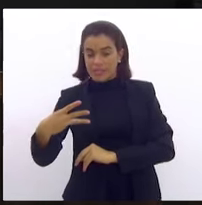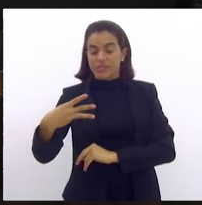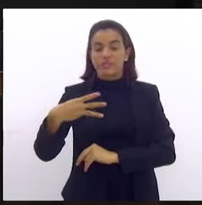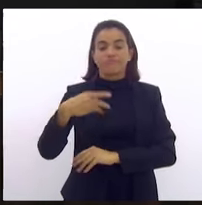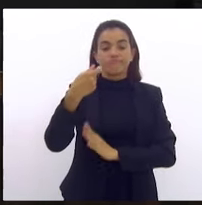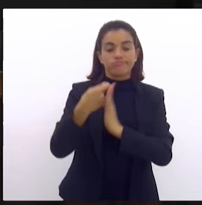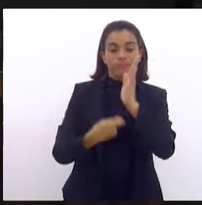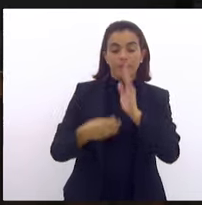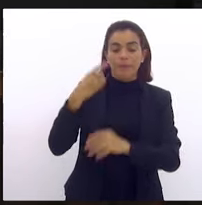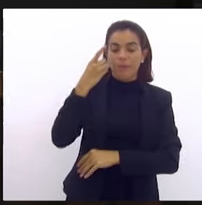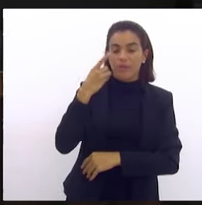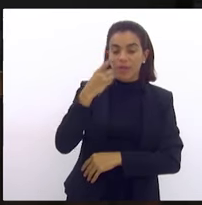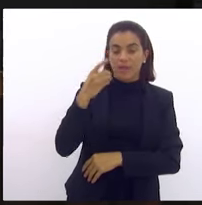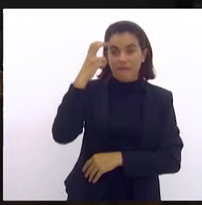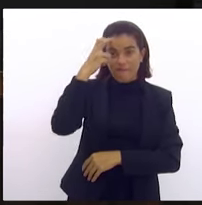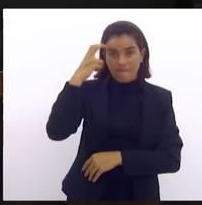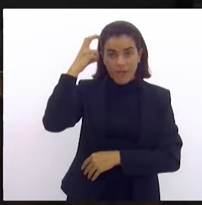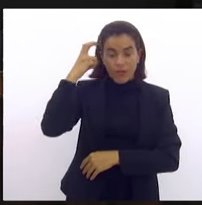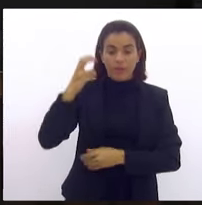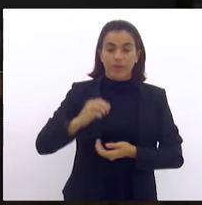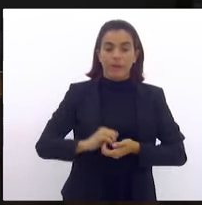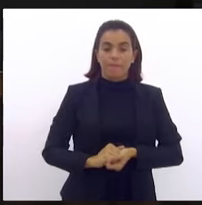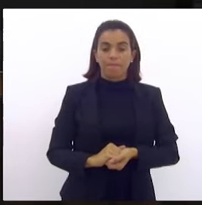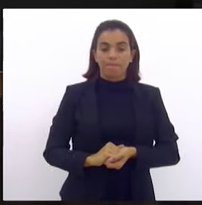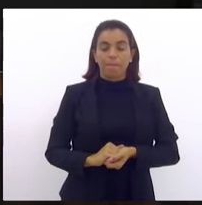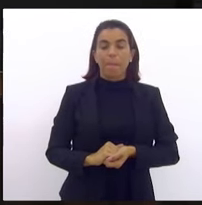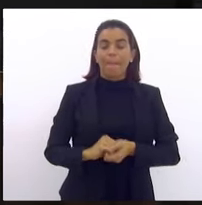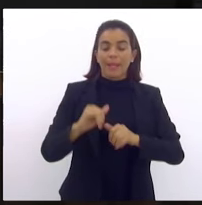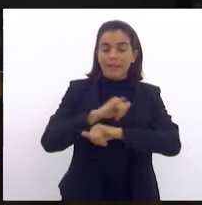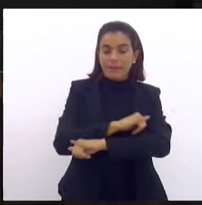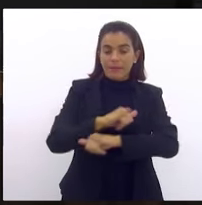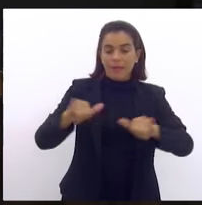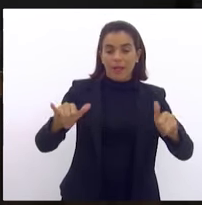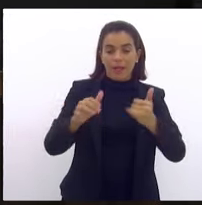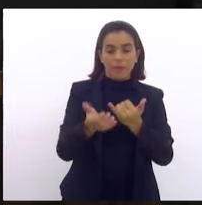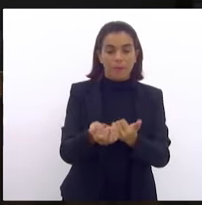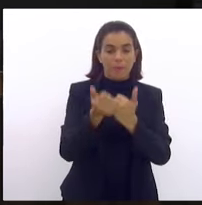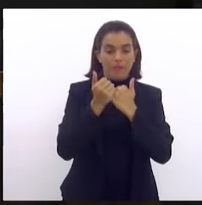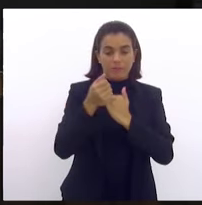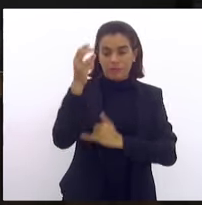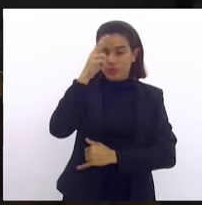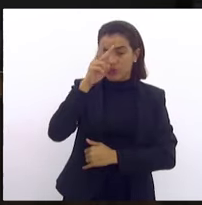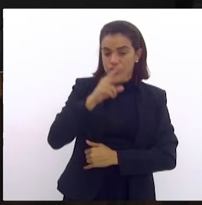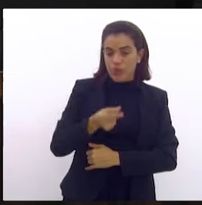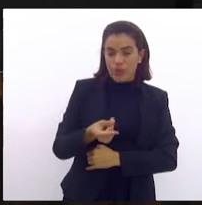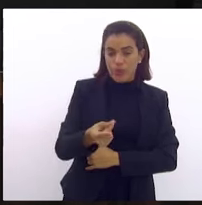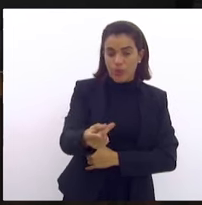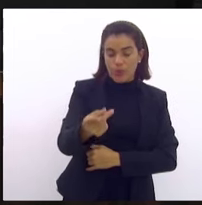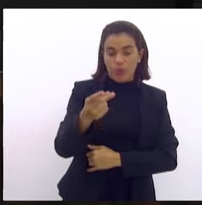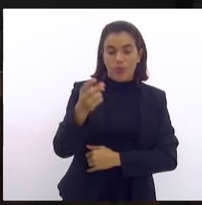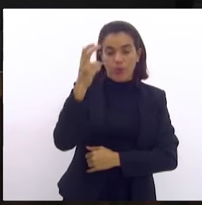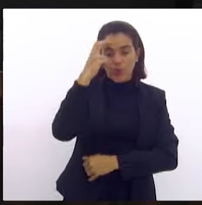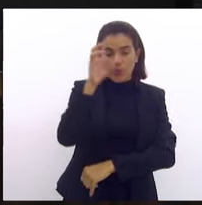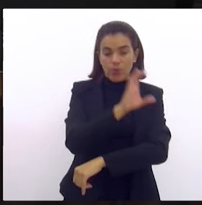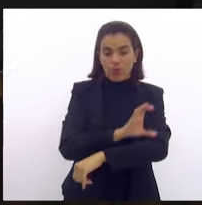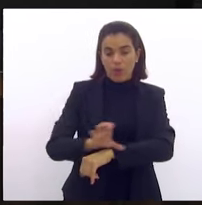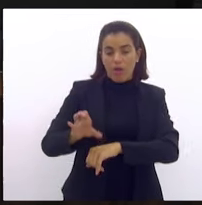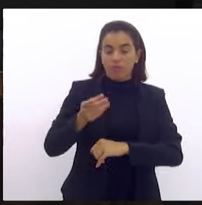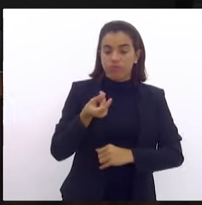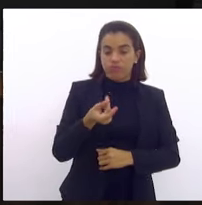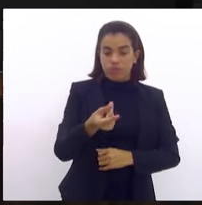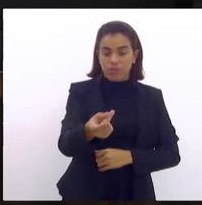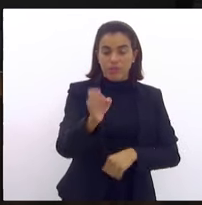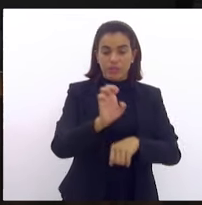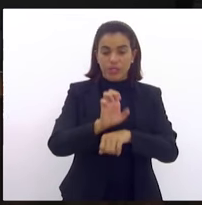2372/2023, de autoria da deputada Verônica Lima, que declara como patrimônio histórico, cultural, turístico e imaterial do Estado